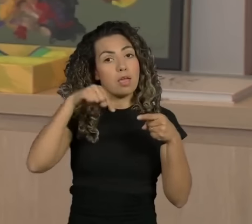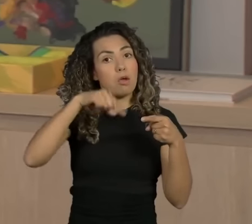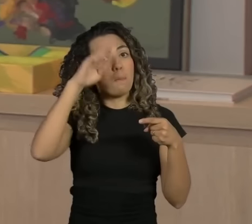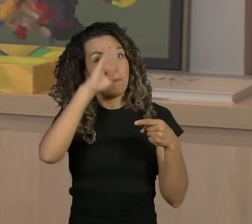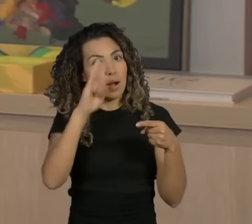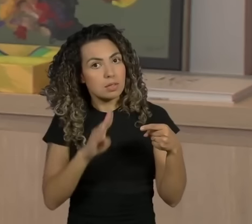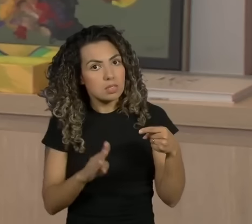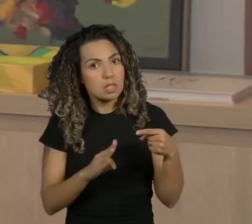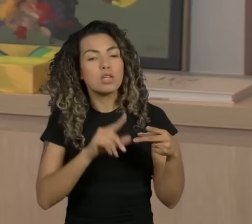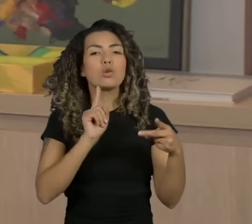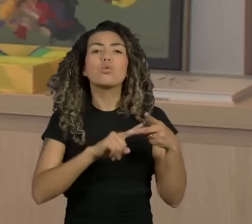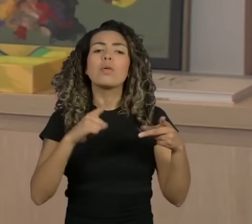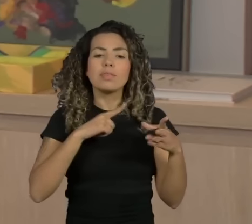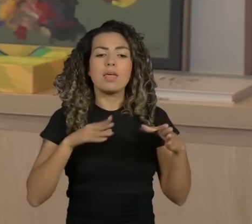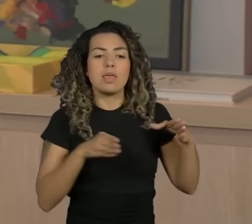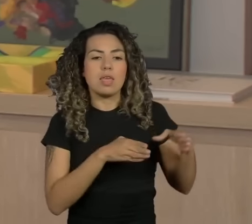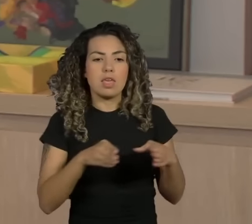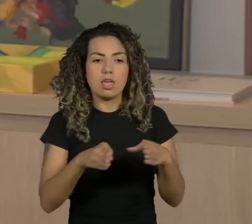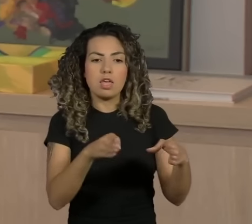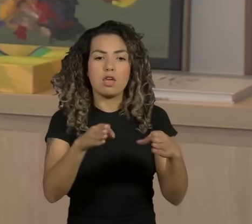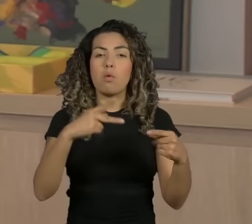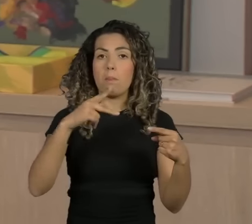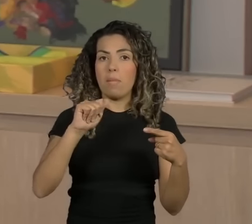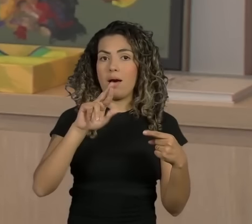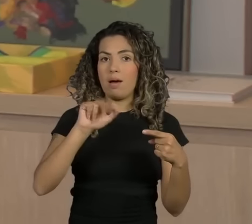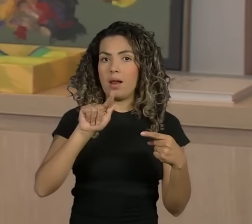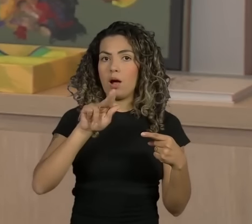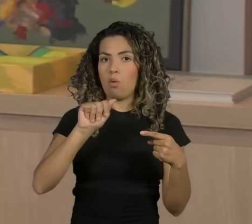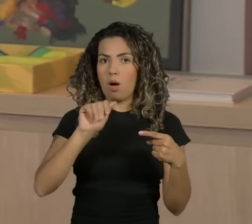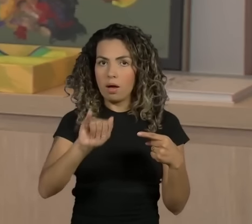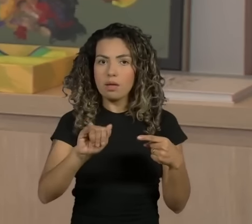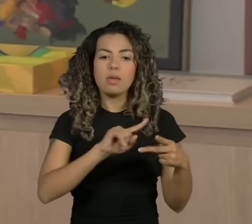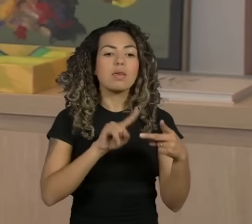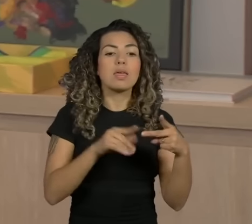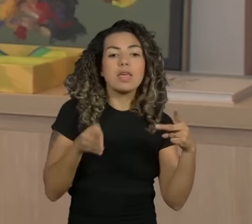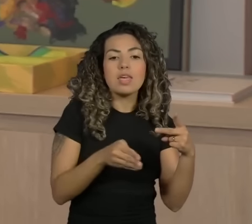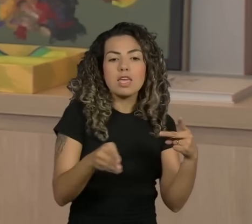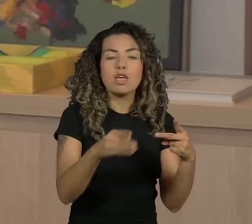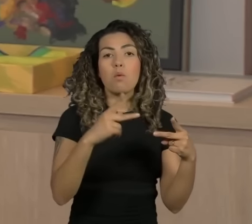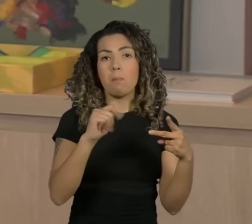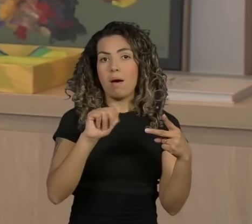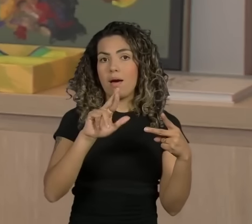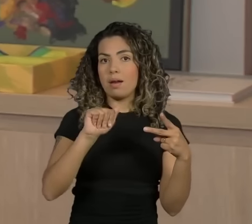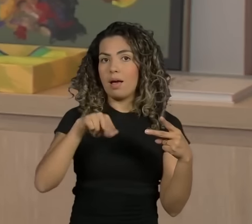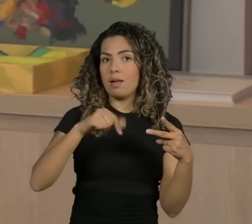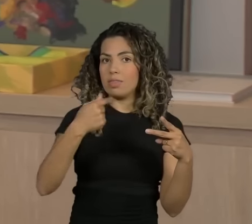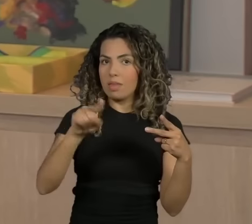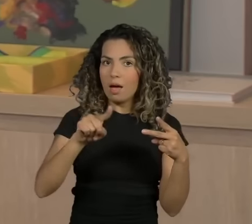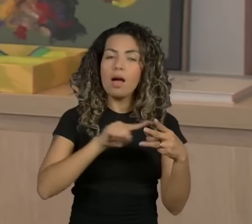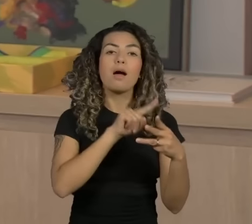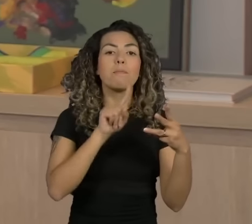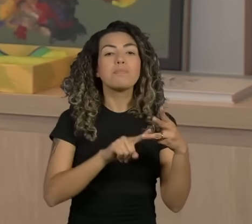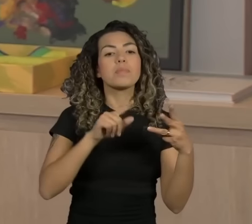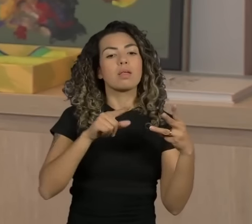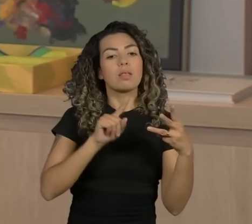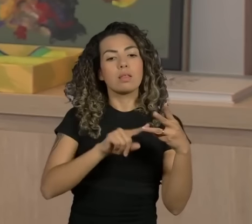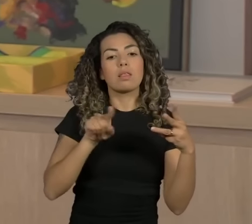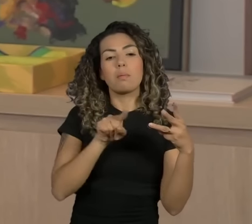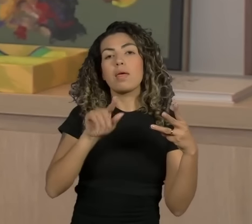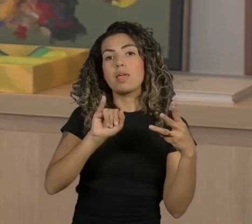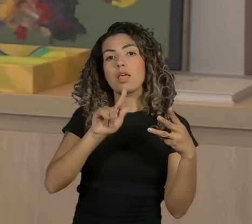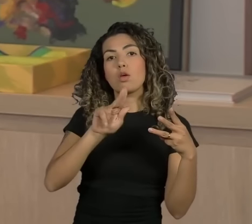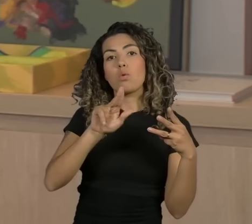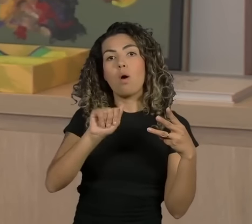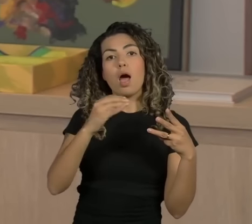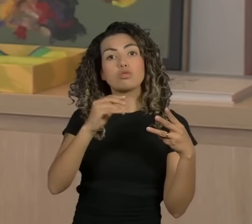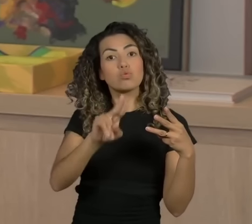Rio Paraná e o Rio Iguaçu, e fazer então com que as onças possam transitar livremente usando esses rios